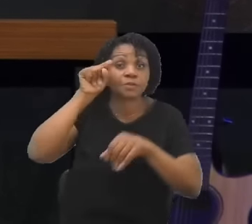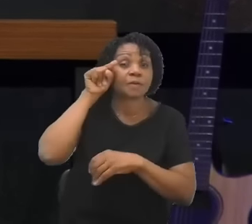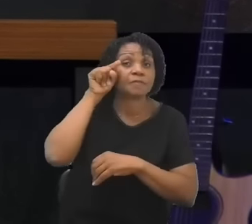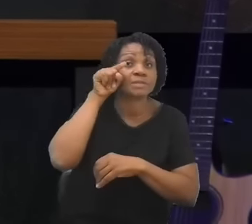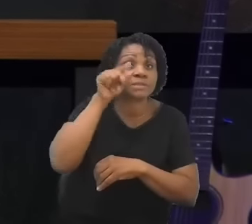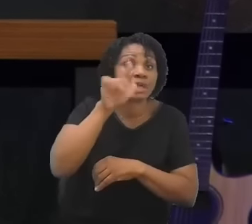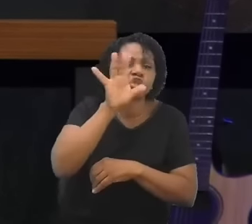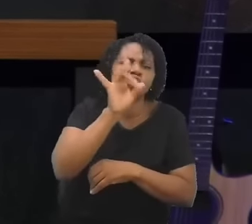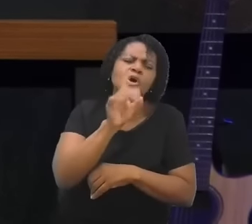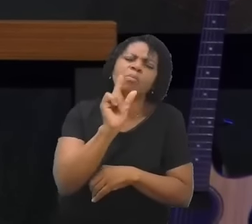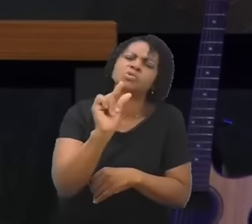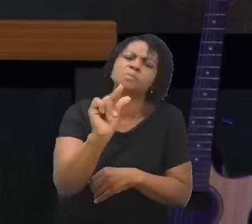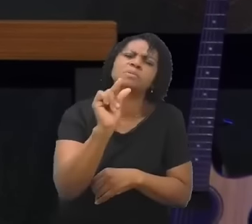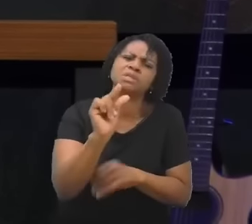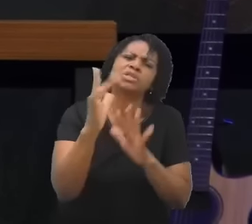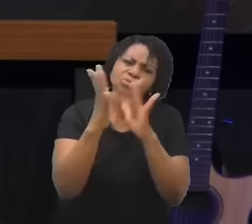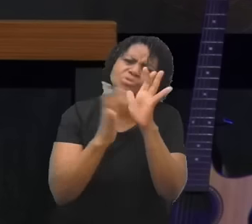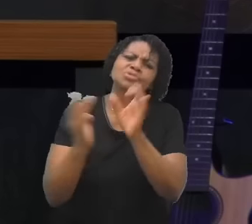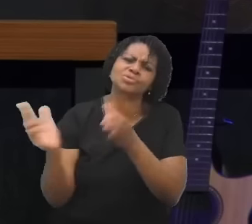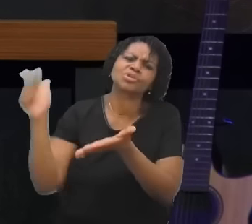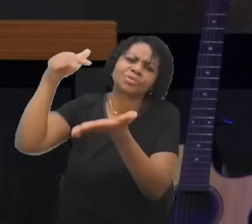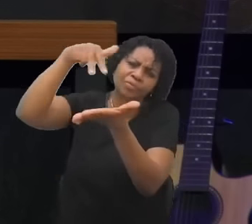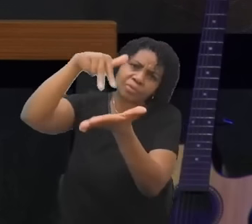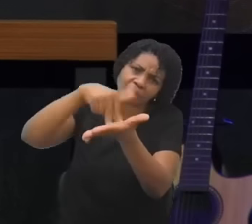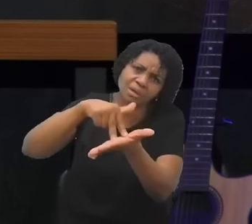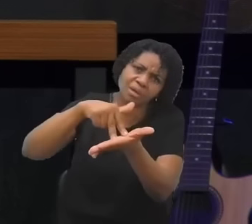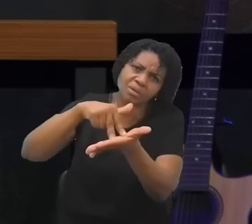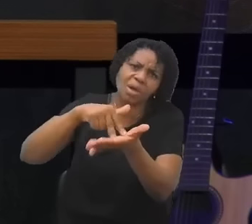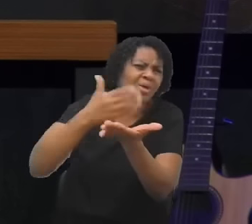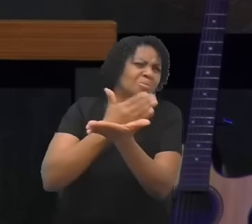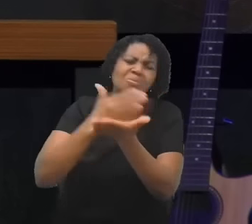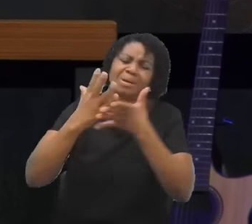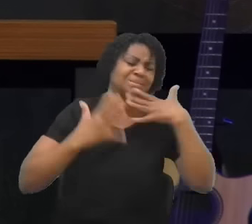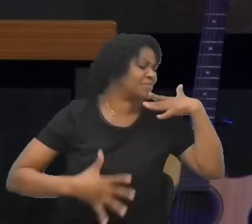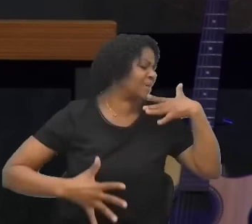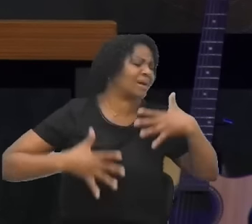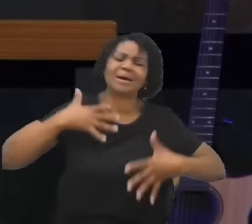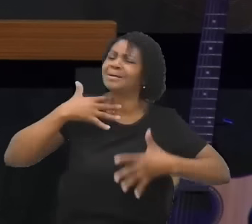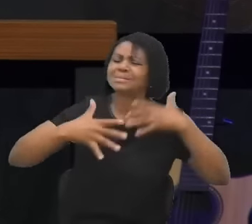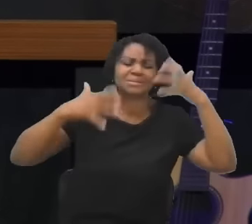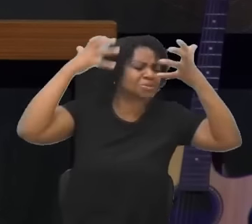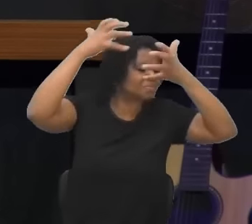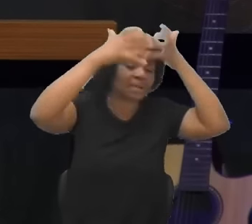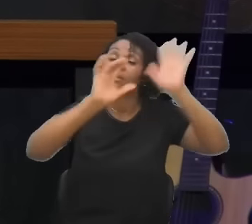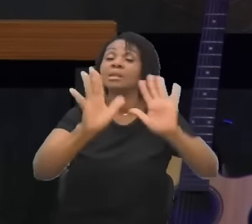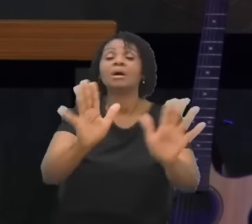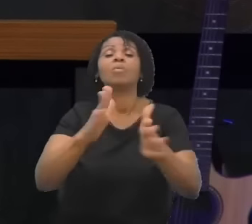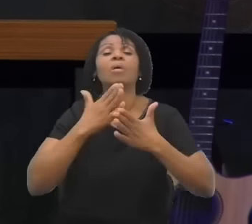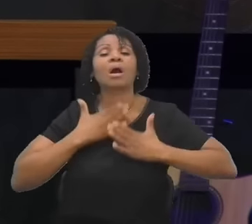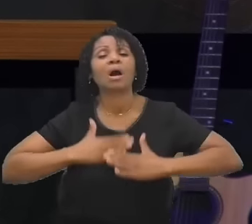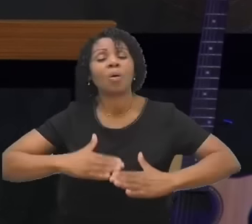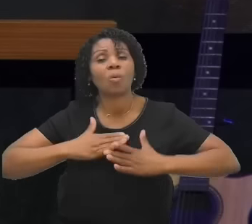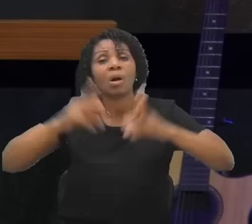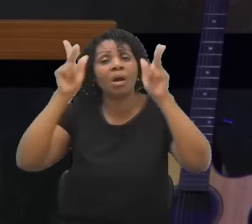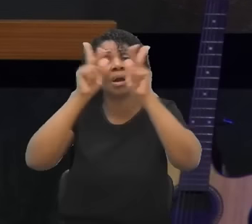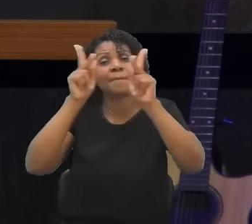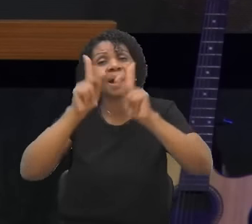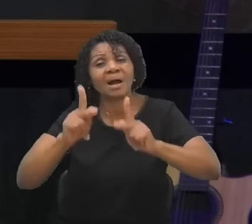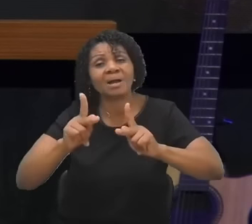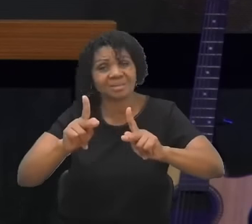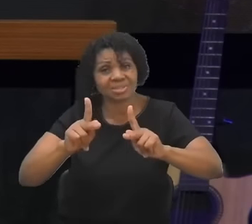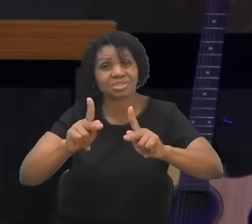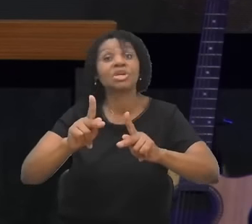É só mais um pouquinho e Jesus volta. Não entre em pânico, não entre em desespero, não entre em